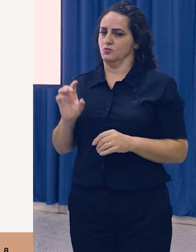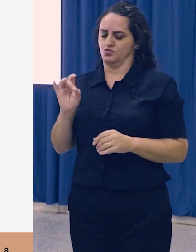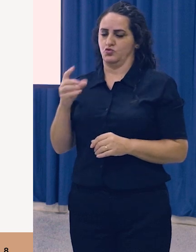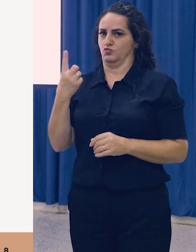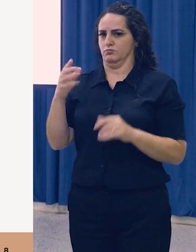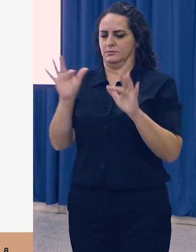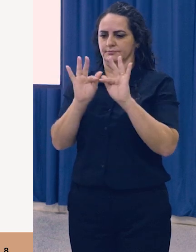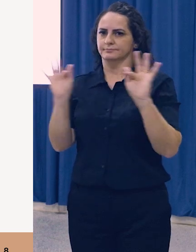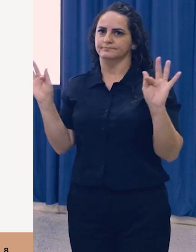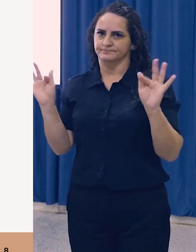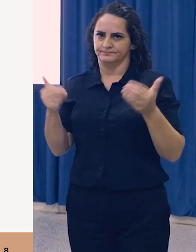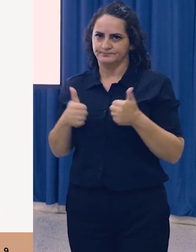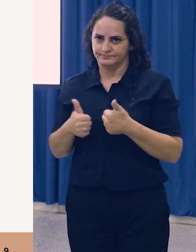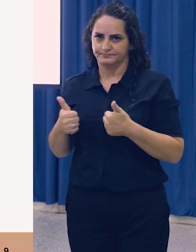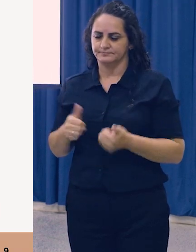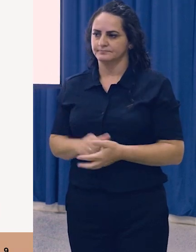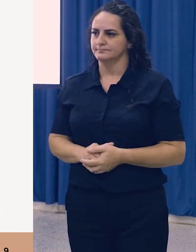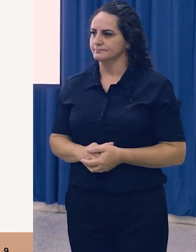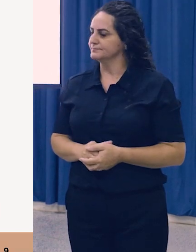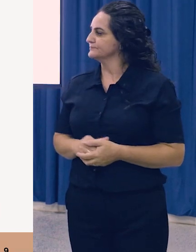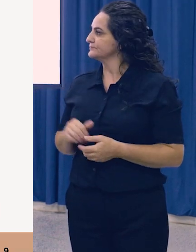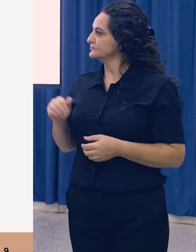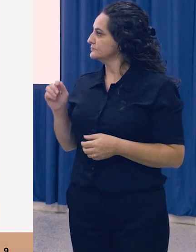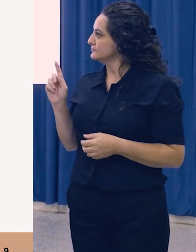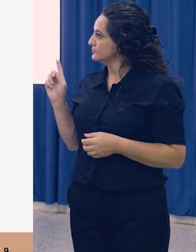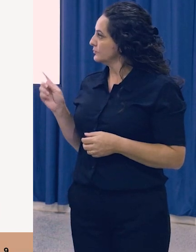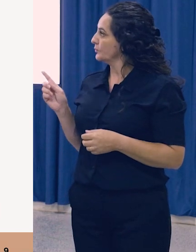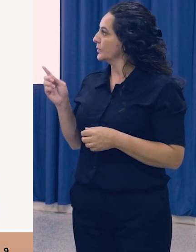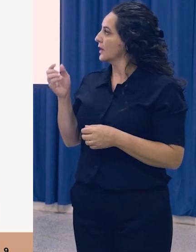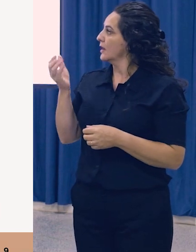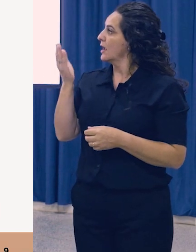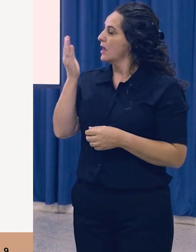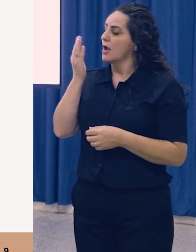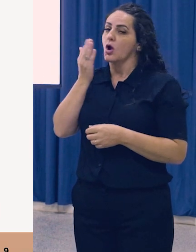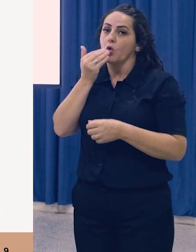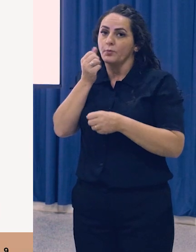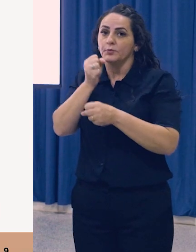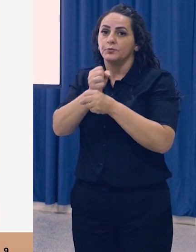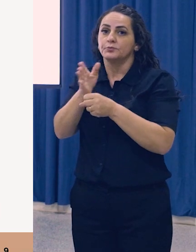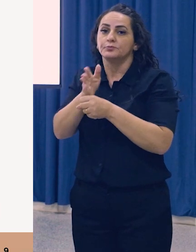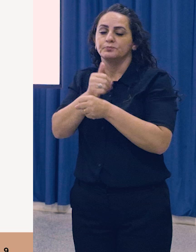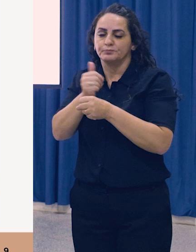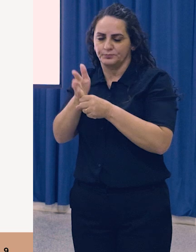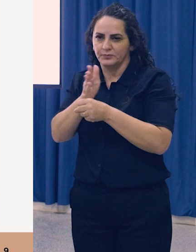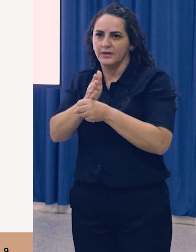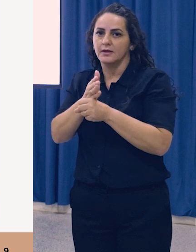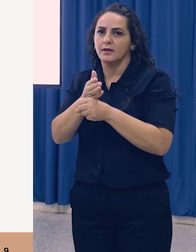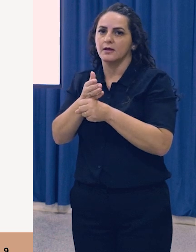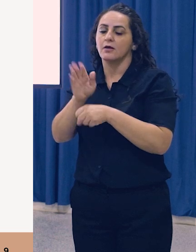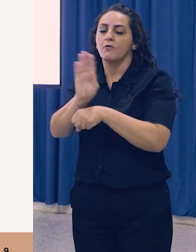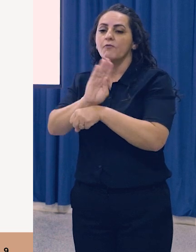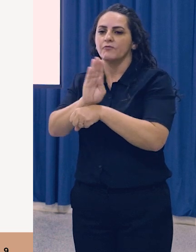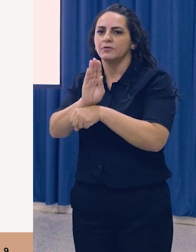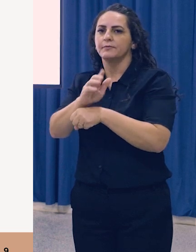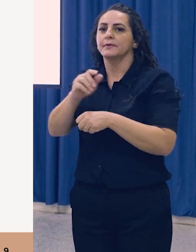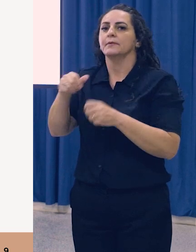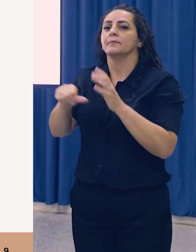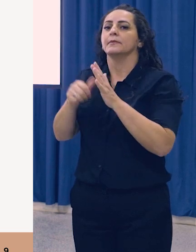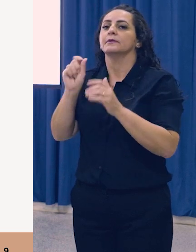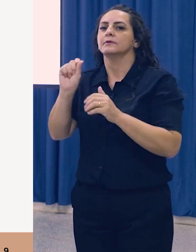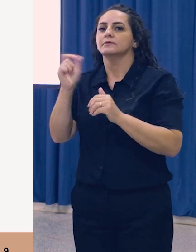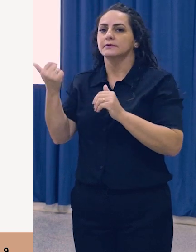filme. Para os comedores de batata, nós primeiro fizemos uma lista